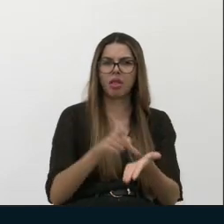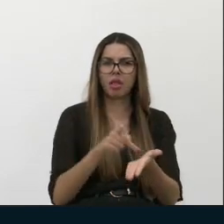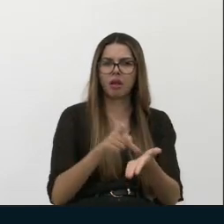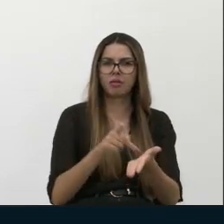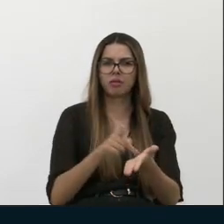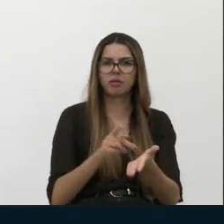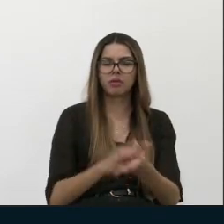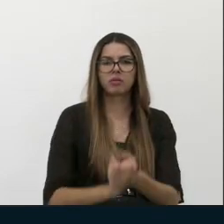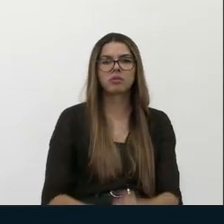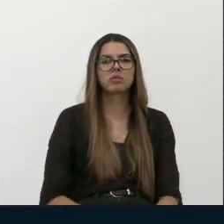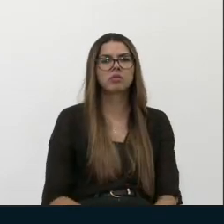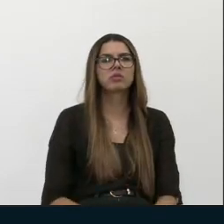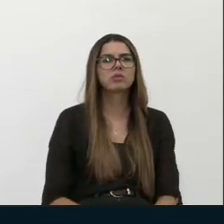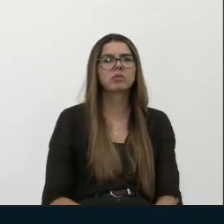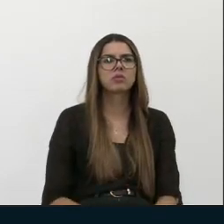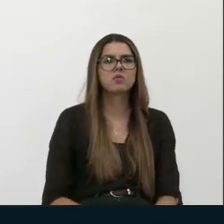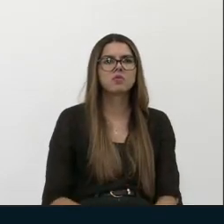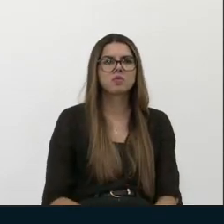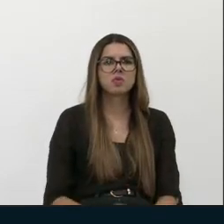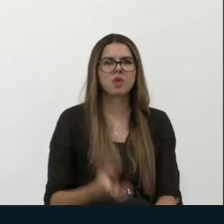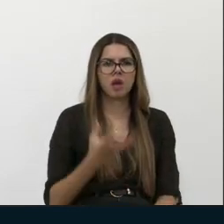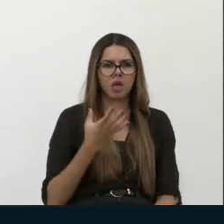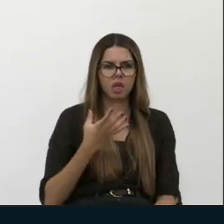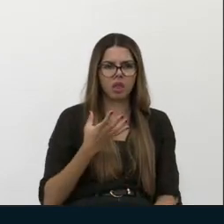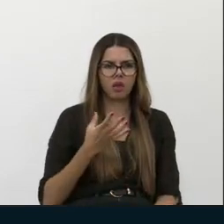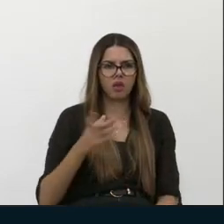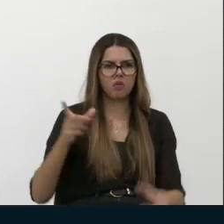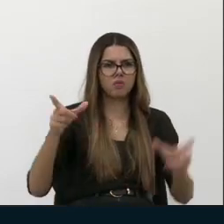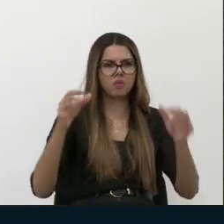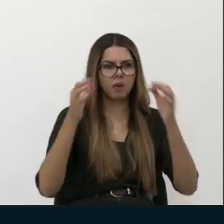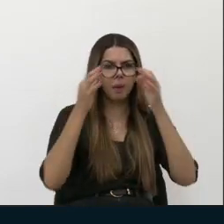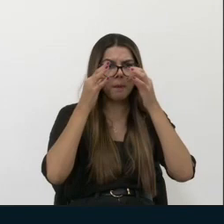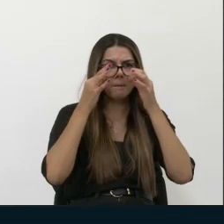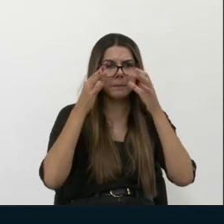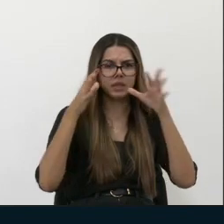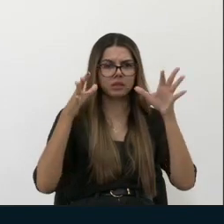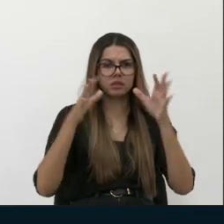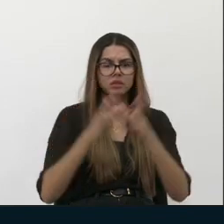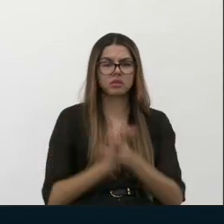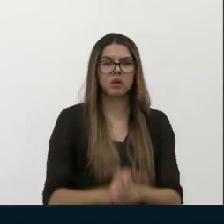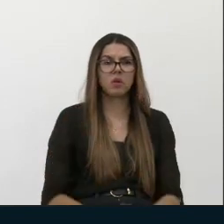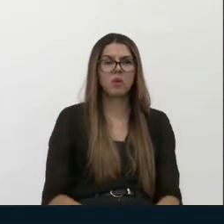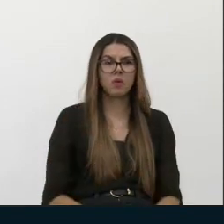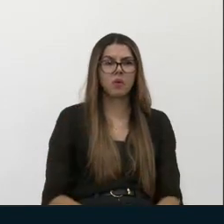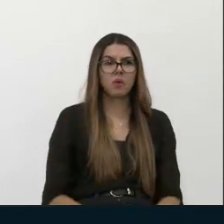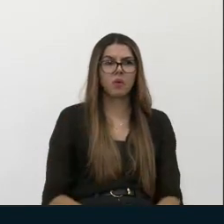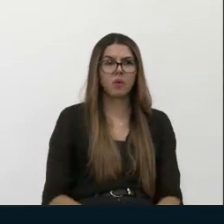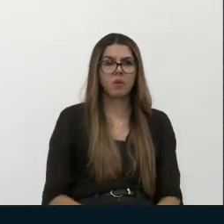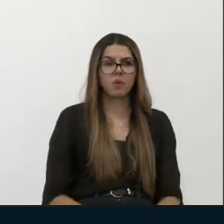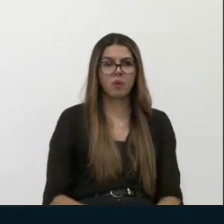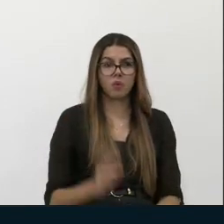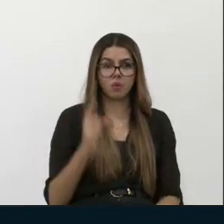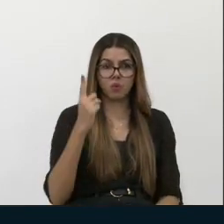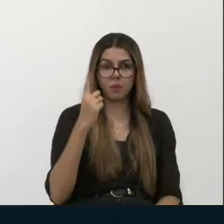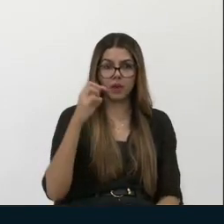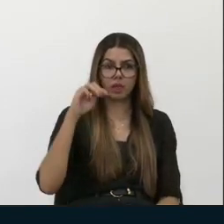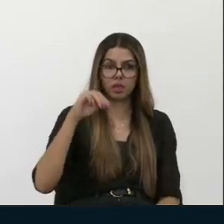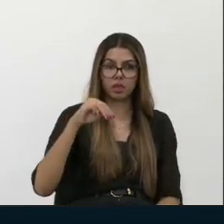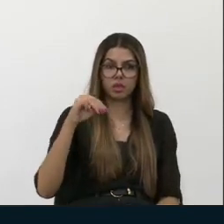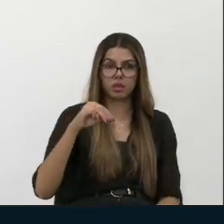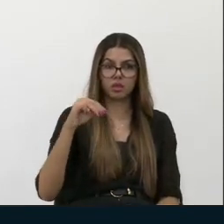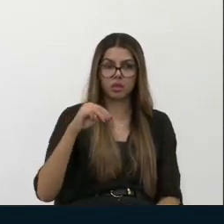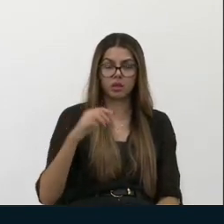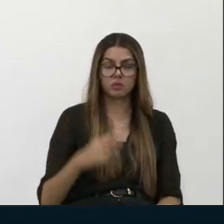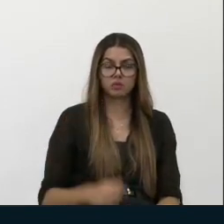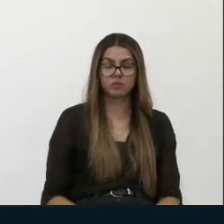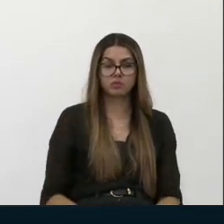vereador Lauri prestasse atenção na minha fala, vereador, que eu vou aqui no um minuto, em menos de um minuto,